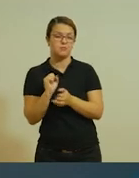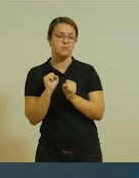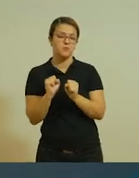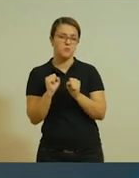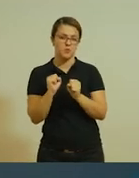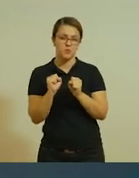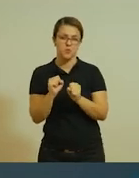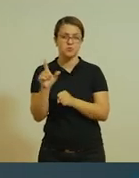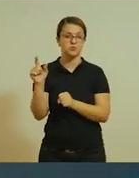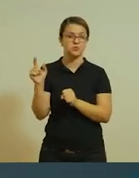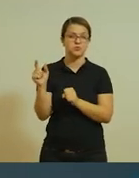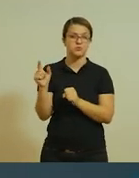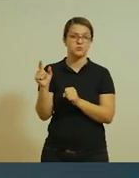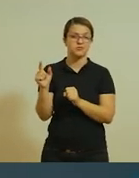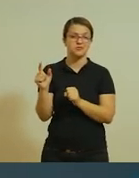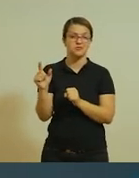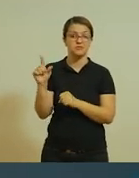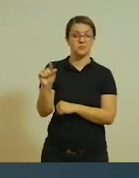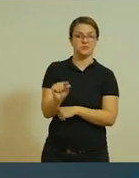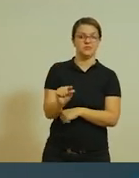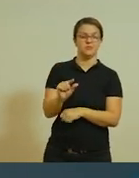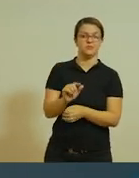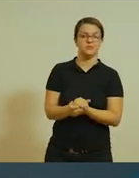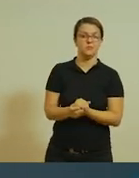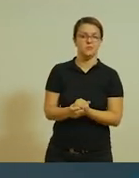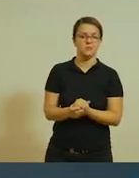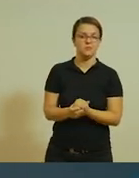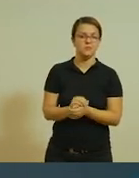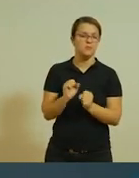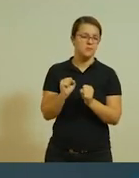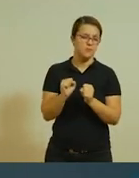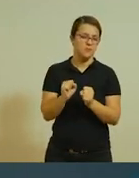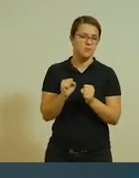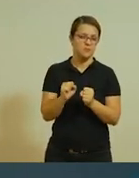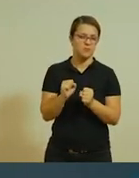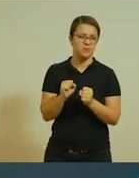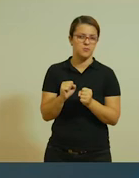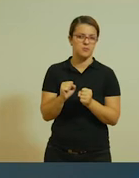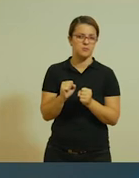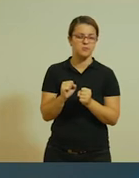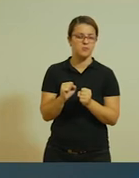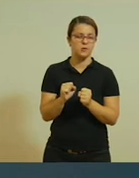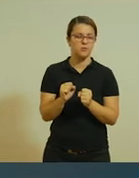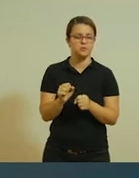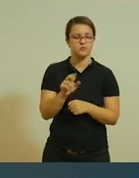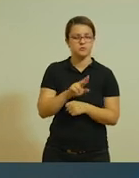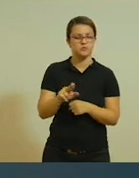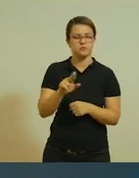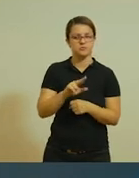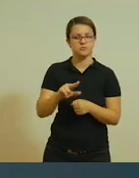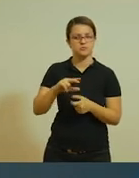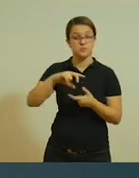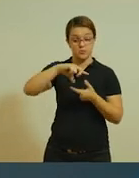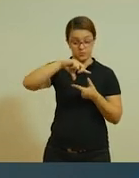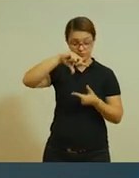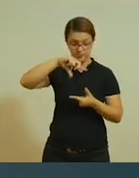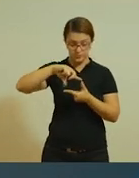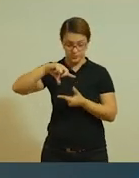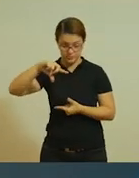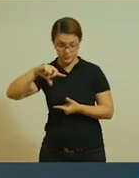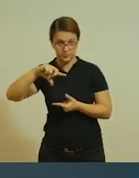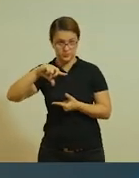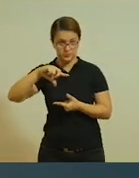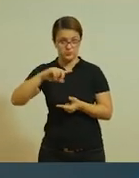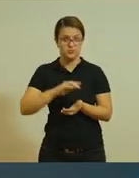diminuir. Seguindo as instruções do professor, você pode fazer um jogo até com cartas até 4 só. E aí você vai virando,